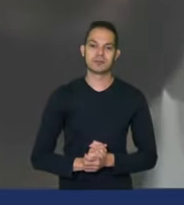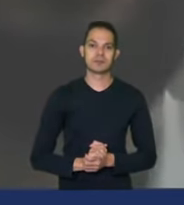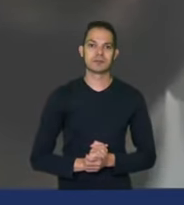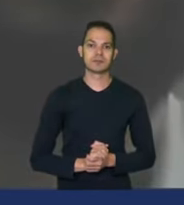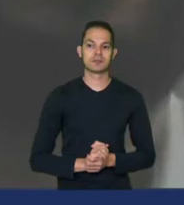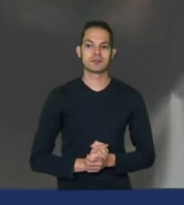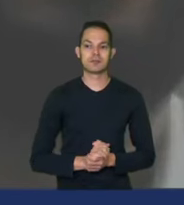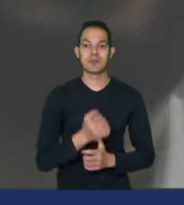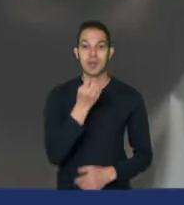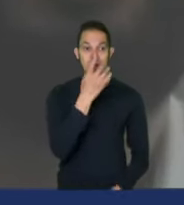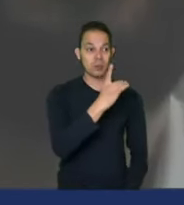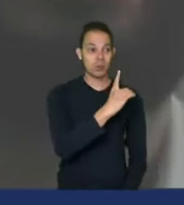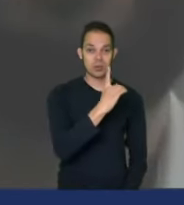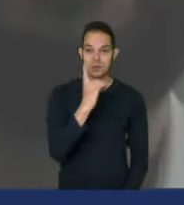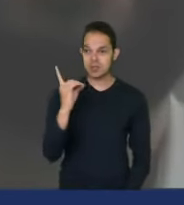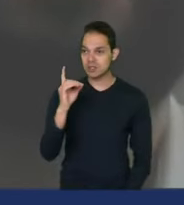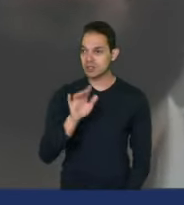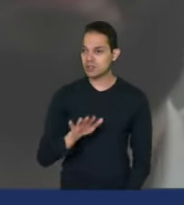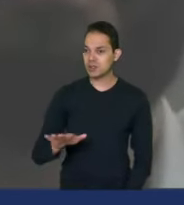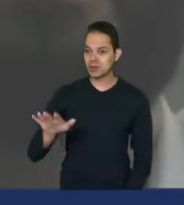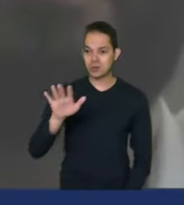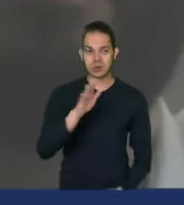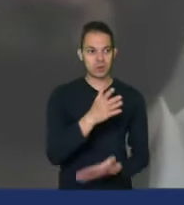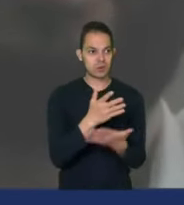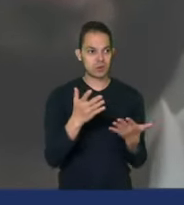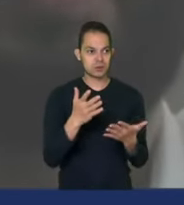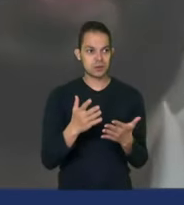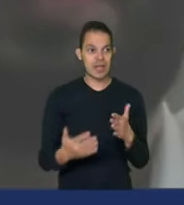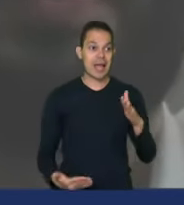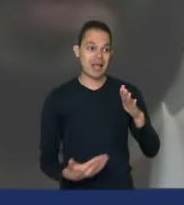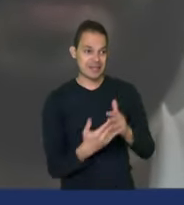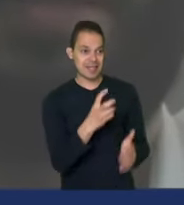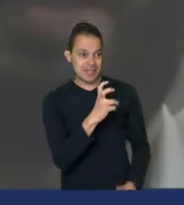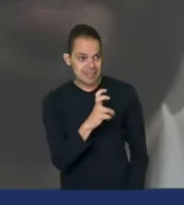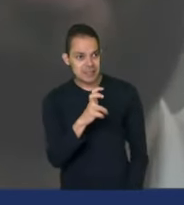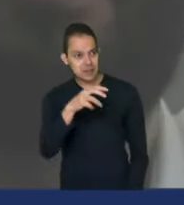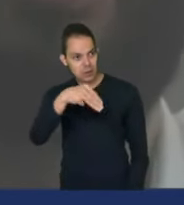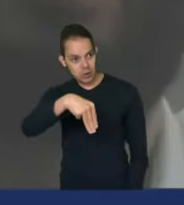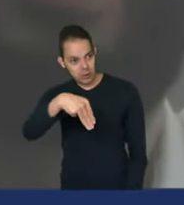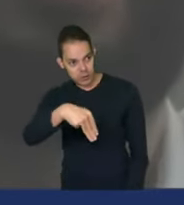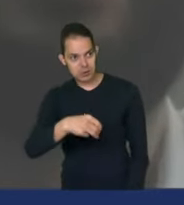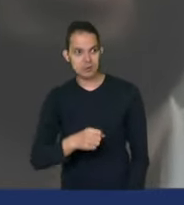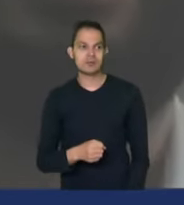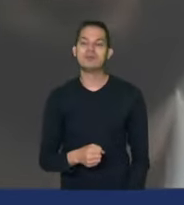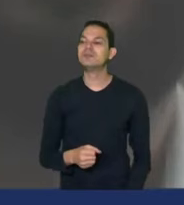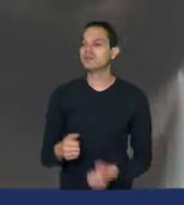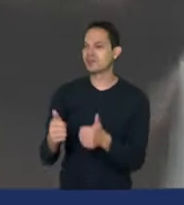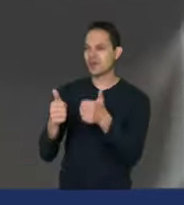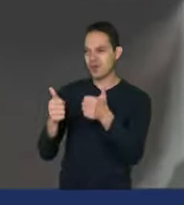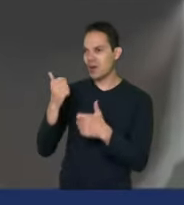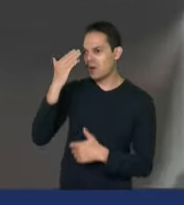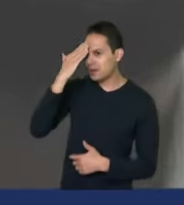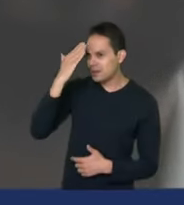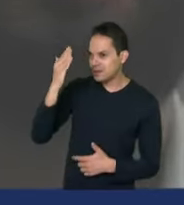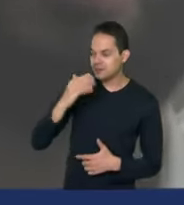Bom dia a todos e todas. Me pelo ouvem? Tempo de 5 minutos, viu, Mahatma? Ah, muito obrigado.